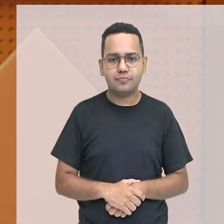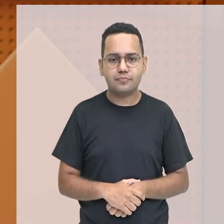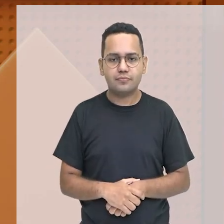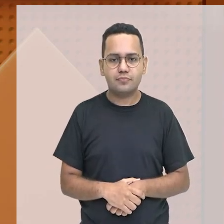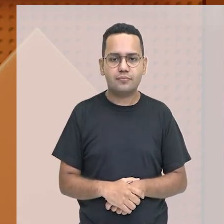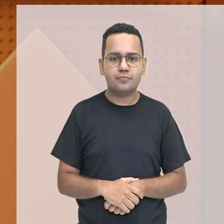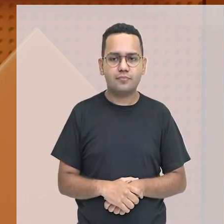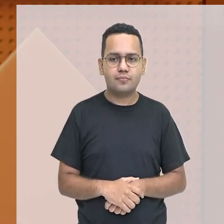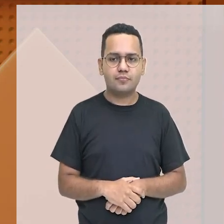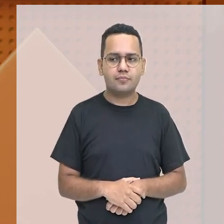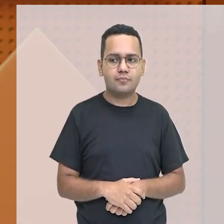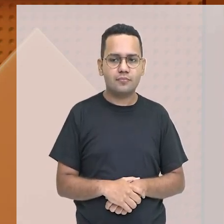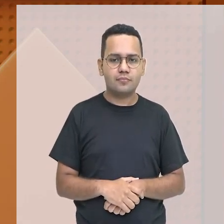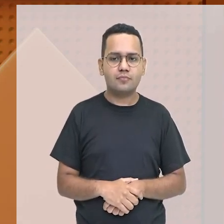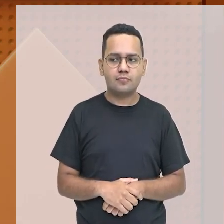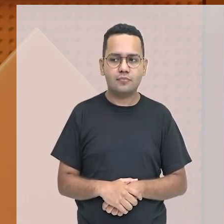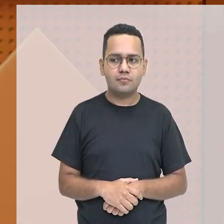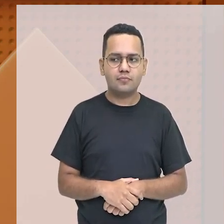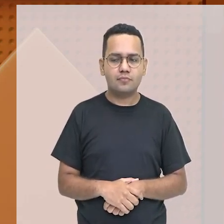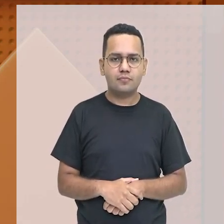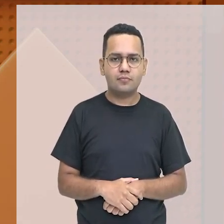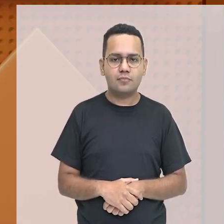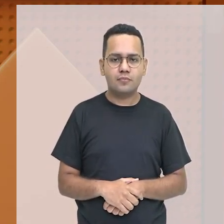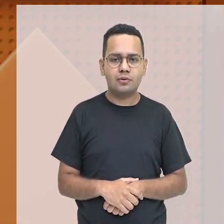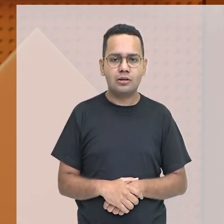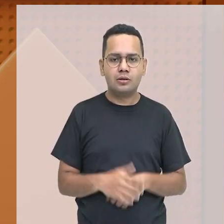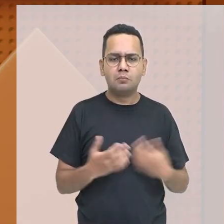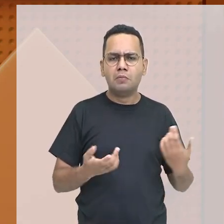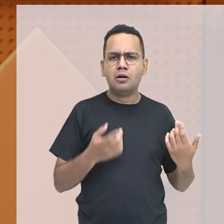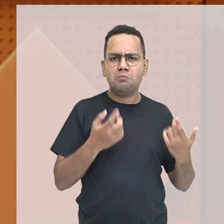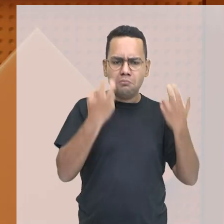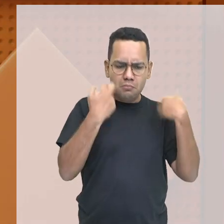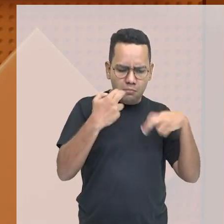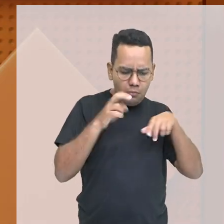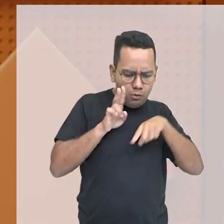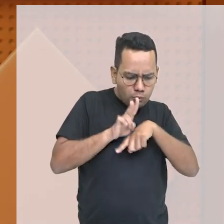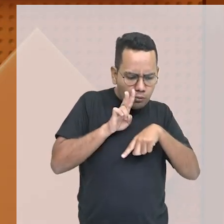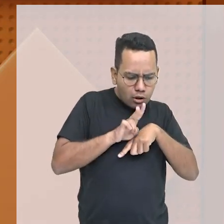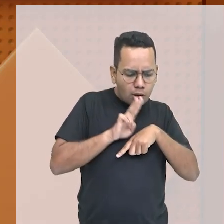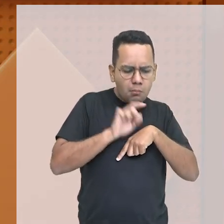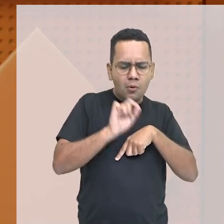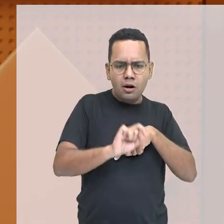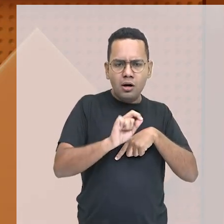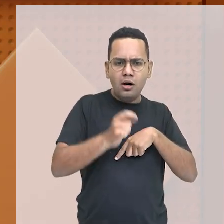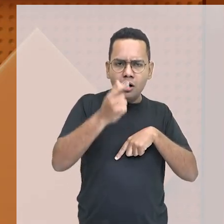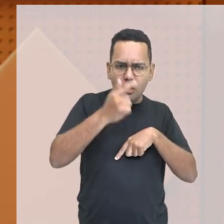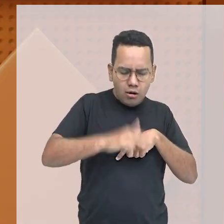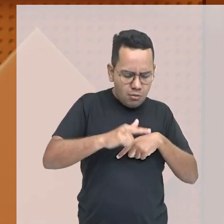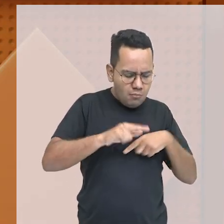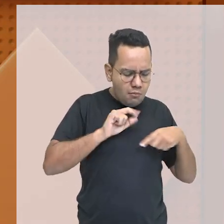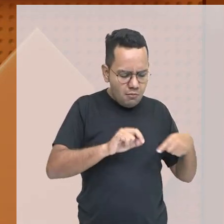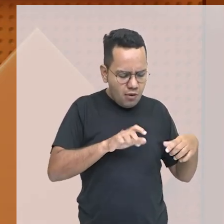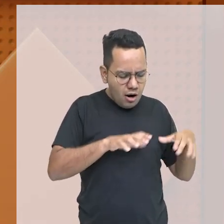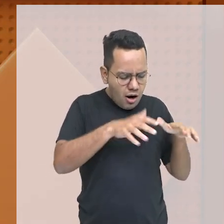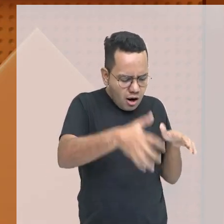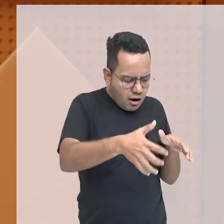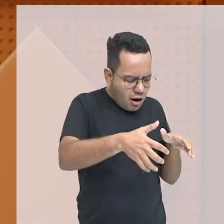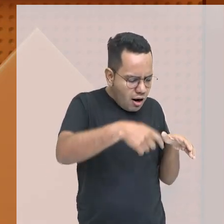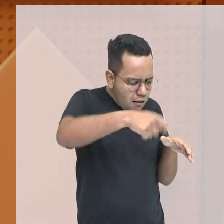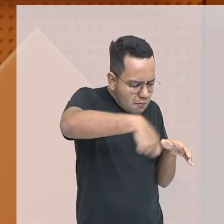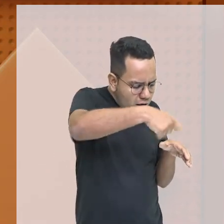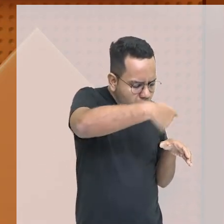no sentido de serem ali cuidadas somente para fornecer lã. Daqui a pouco a gente vai ver algo sobre isso